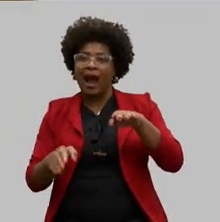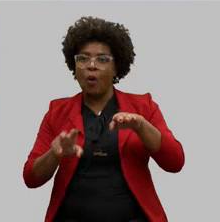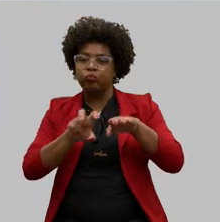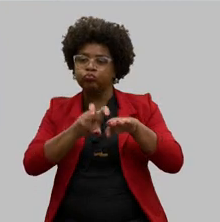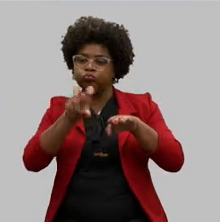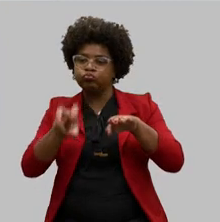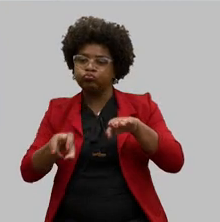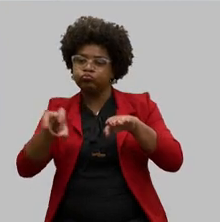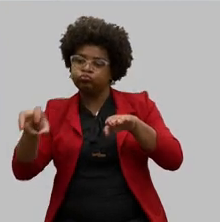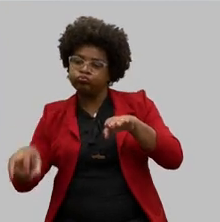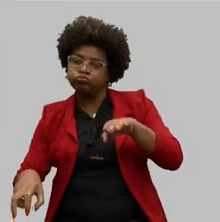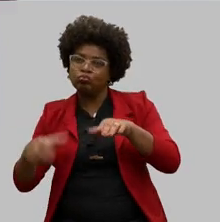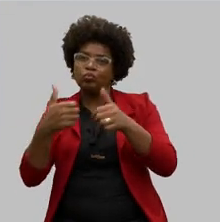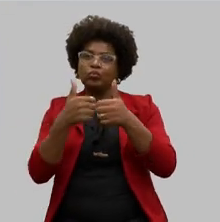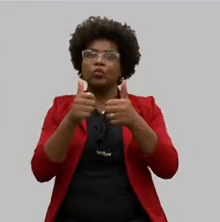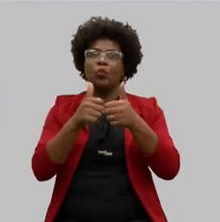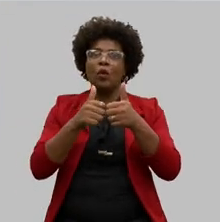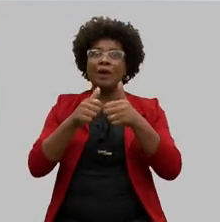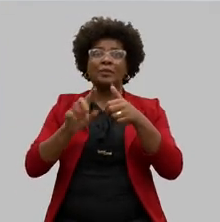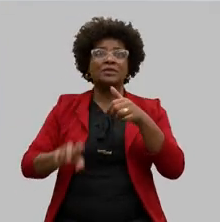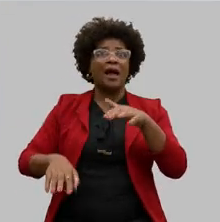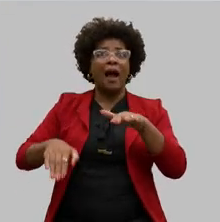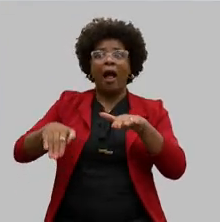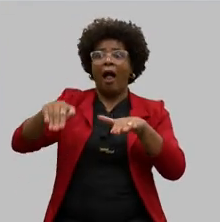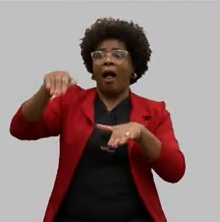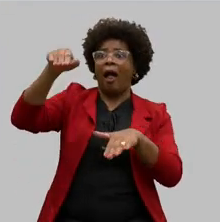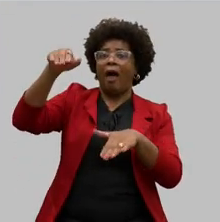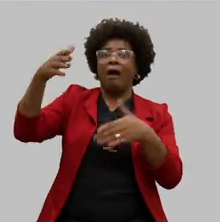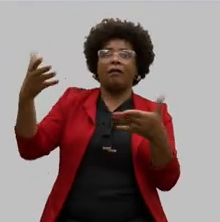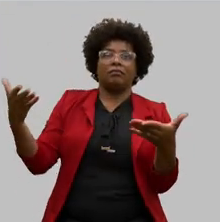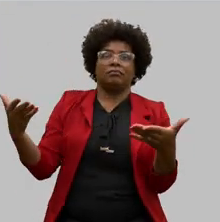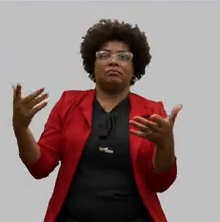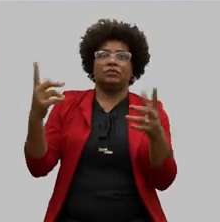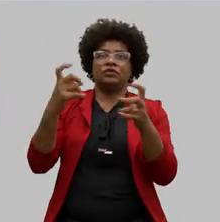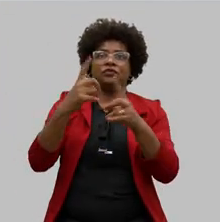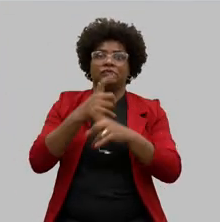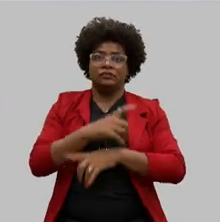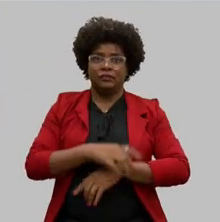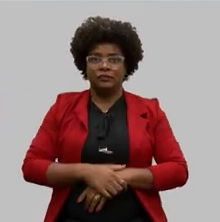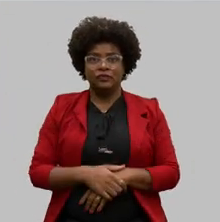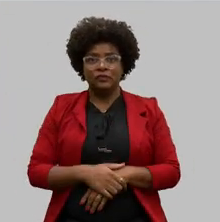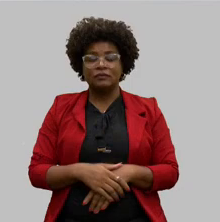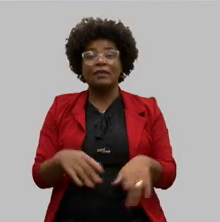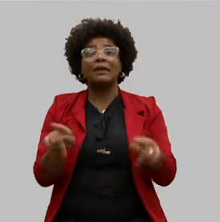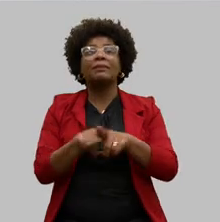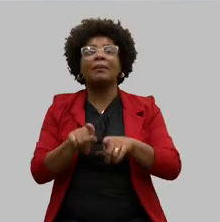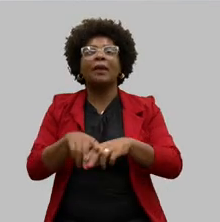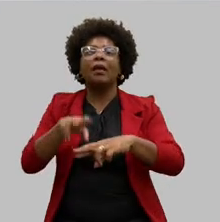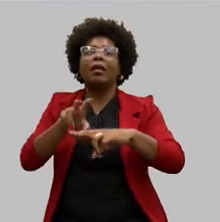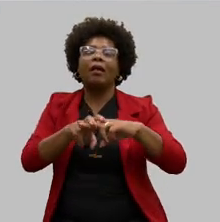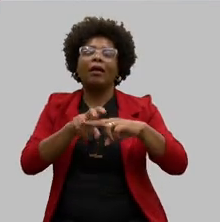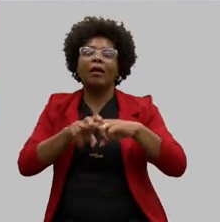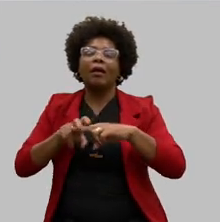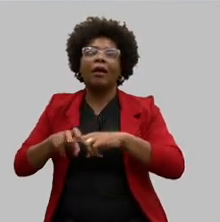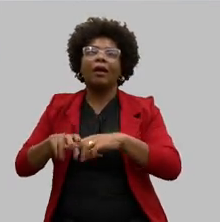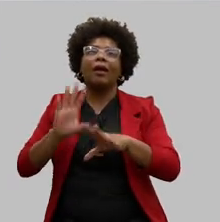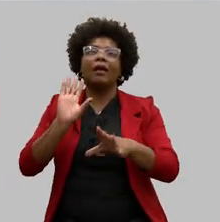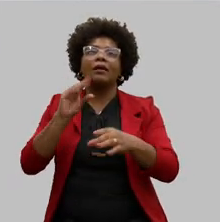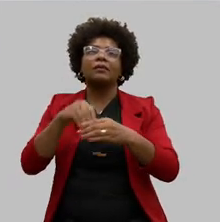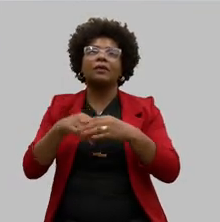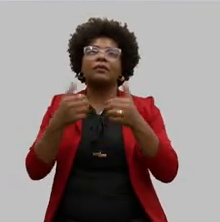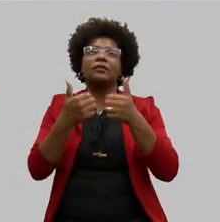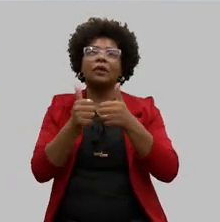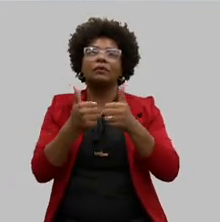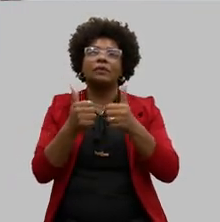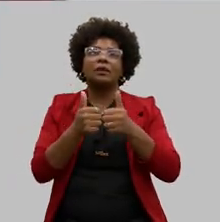piorar finalizando a questão dos assentos dentro do ônibus Essa rapaziada aí ó